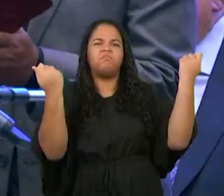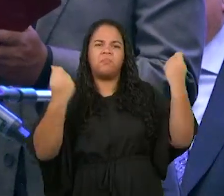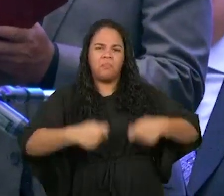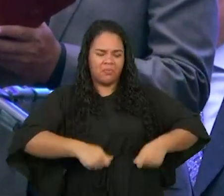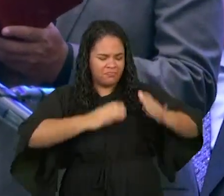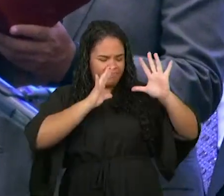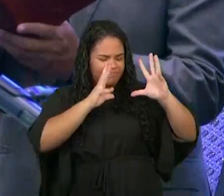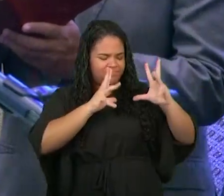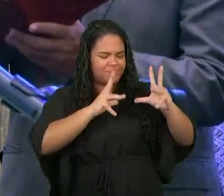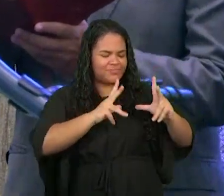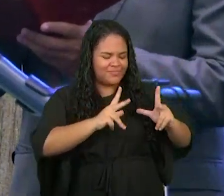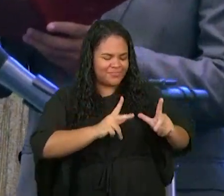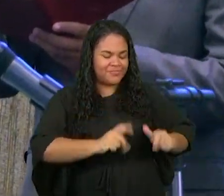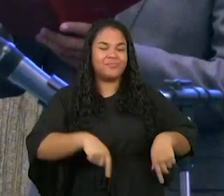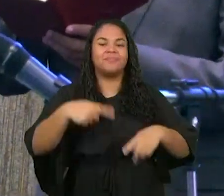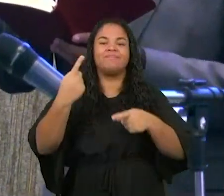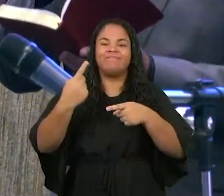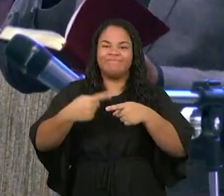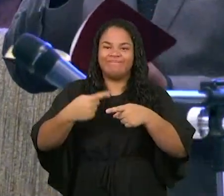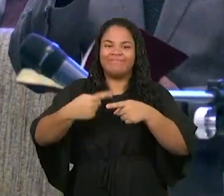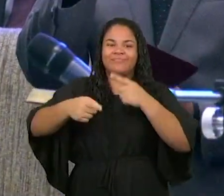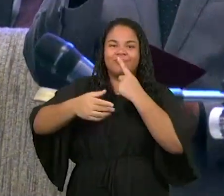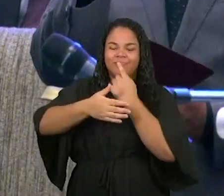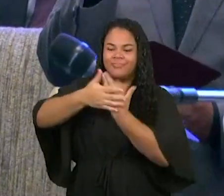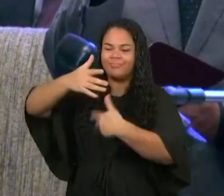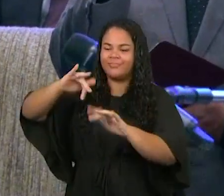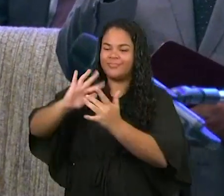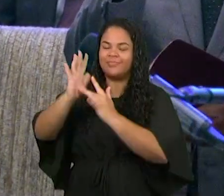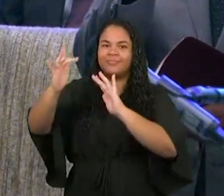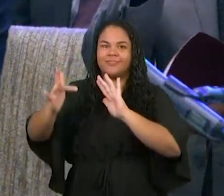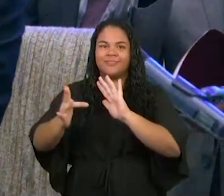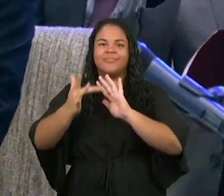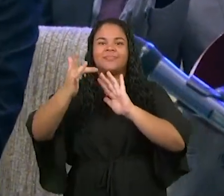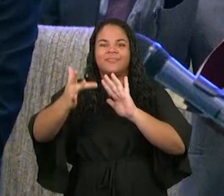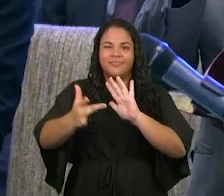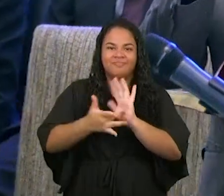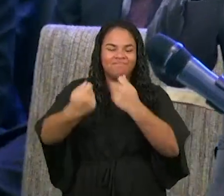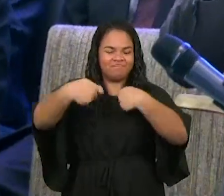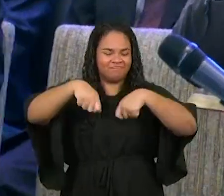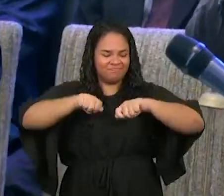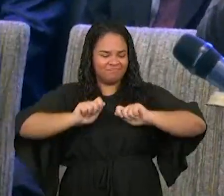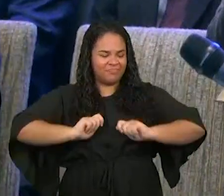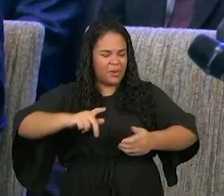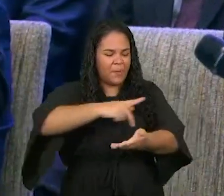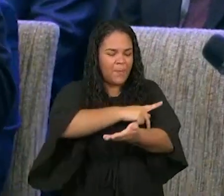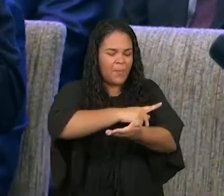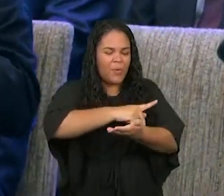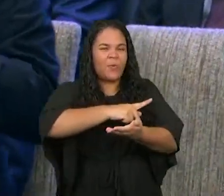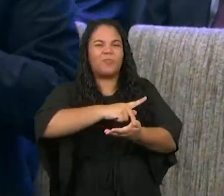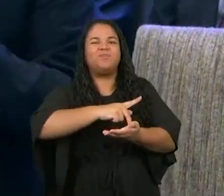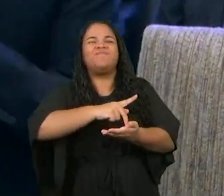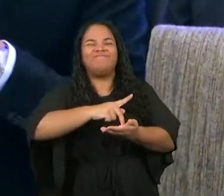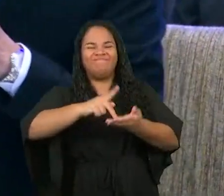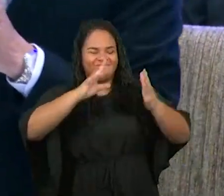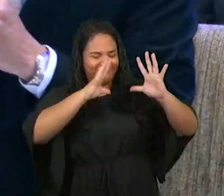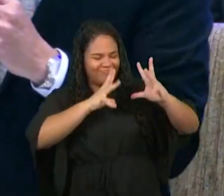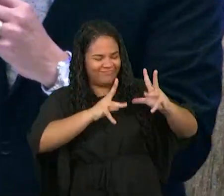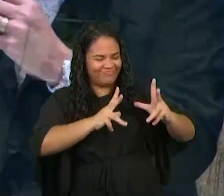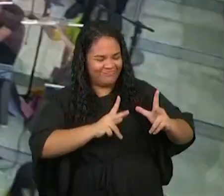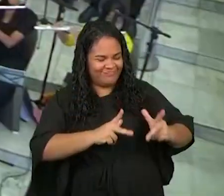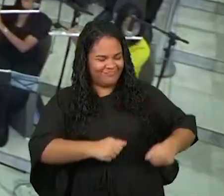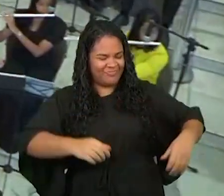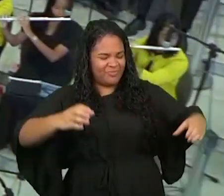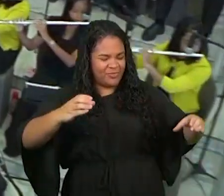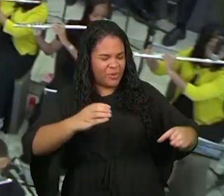pecador, pois que mais alvo que a neve, o teu sangue nos torna, Senhor, diga.